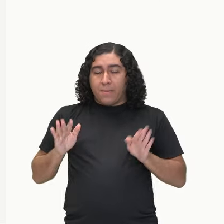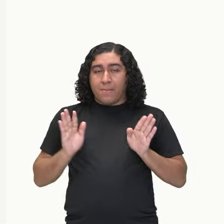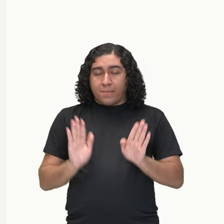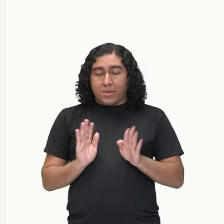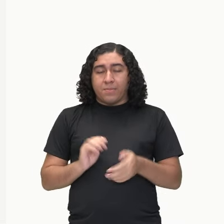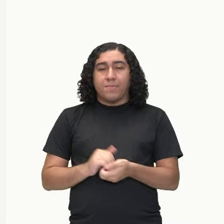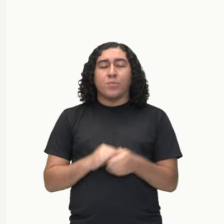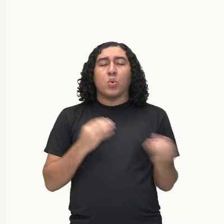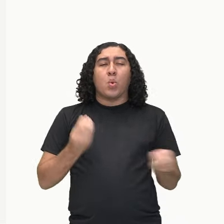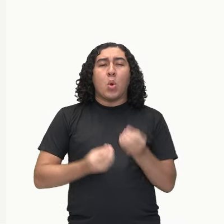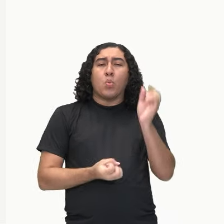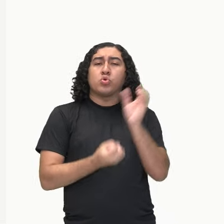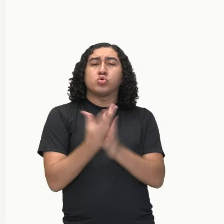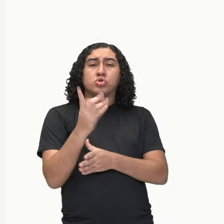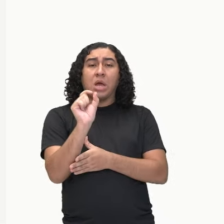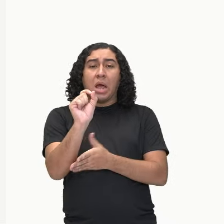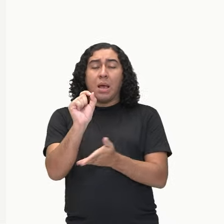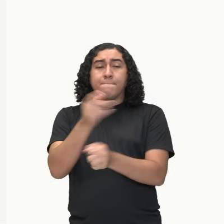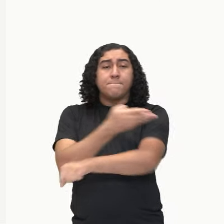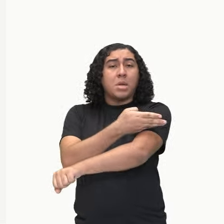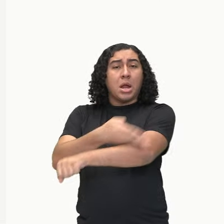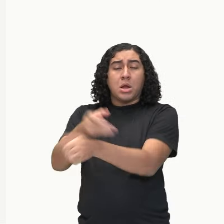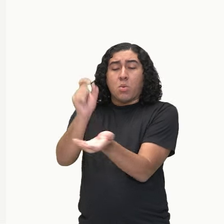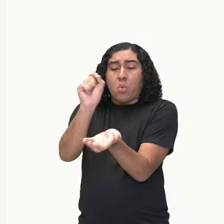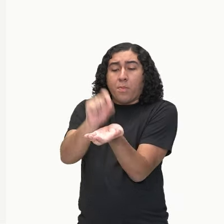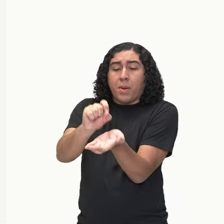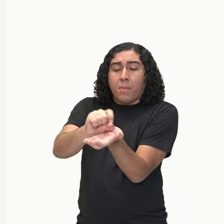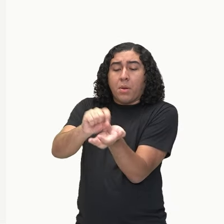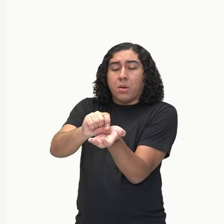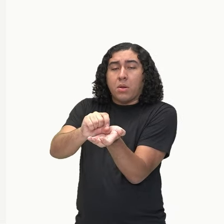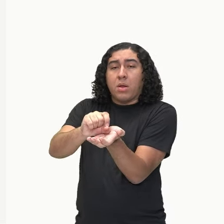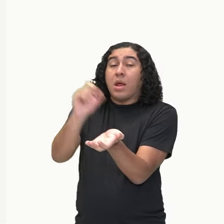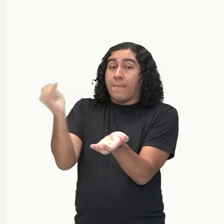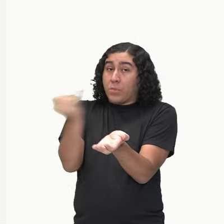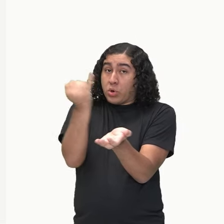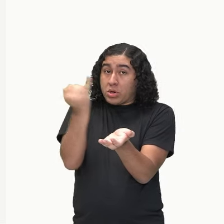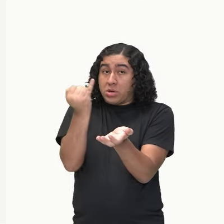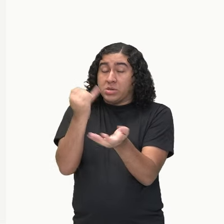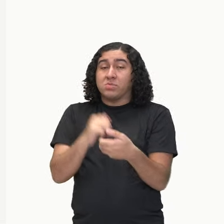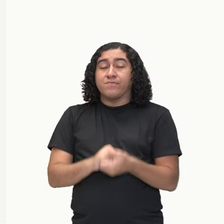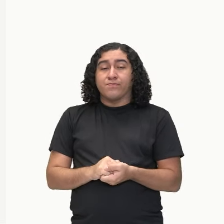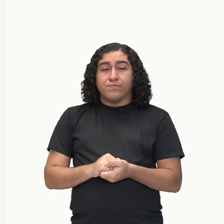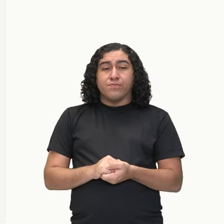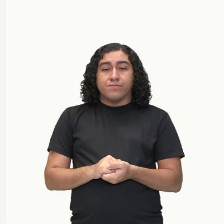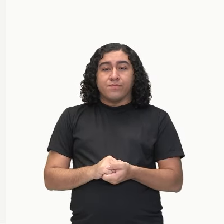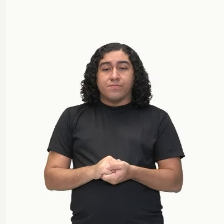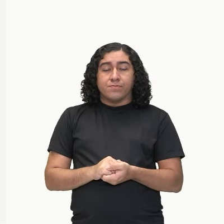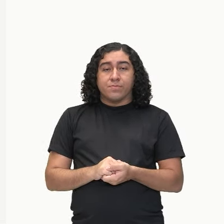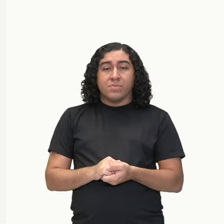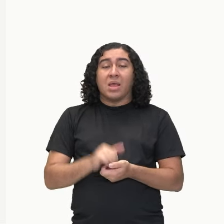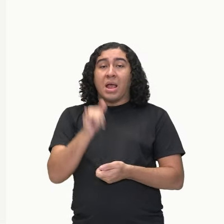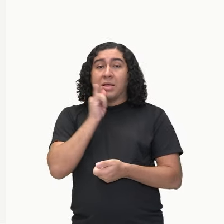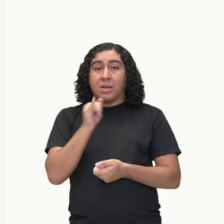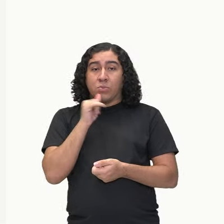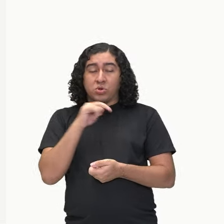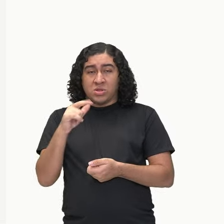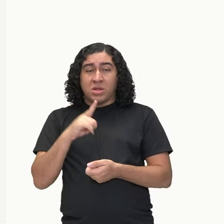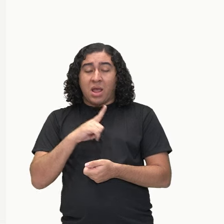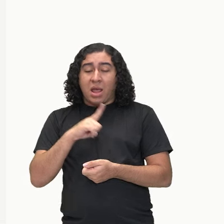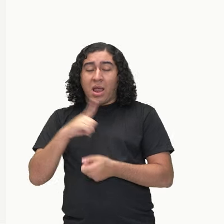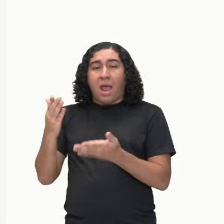sobre a formação dessa pérola, né, que é importantíssimo. Ocorre quando um sedimento ou um micro-organismo